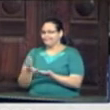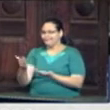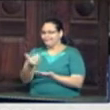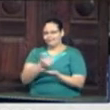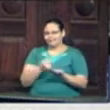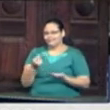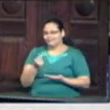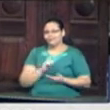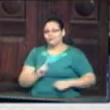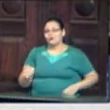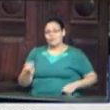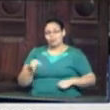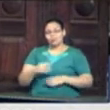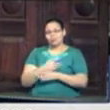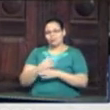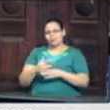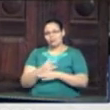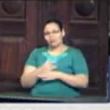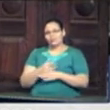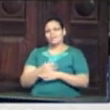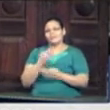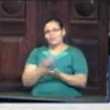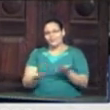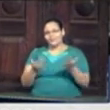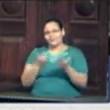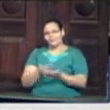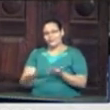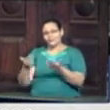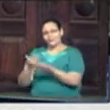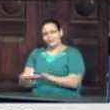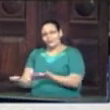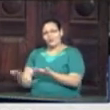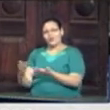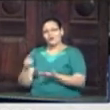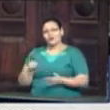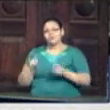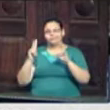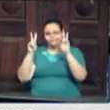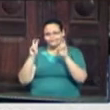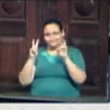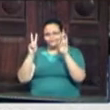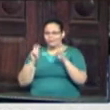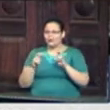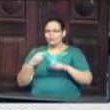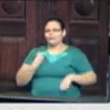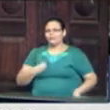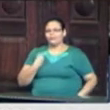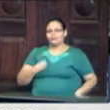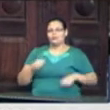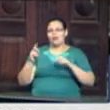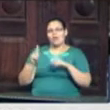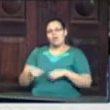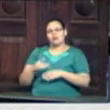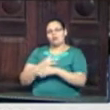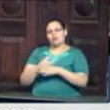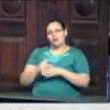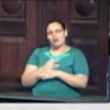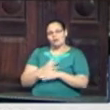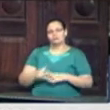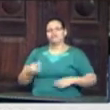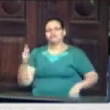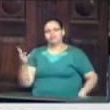cidade talvez perca o belo título que teve por toda a vida de uma cidade